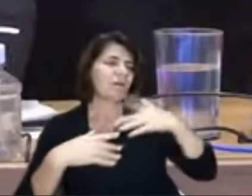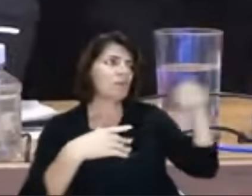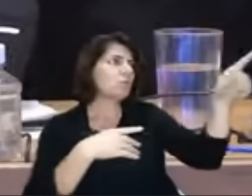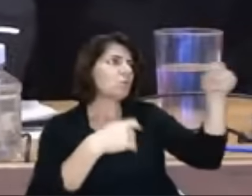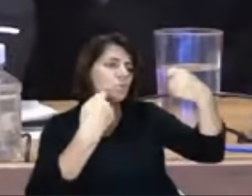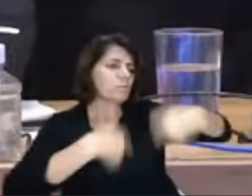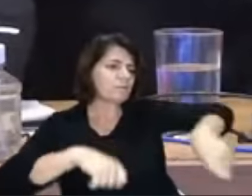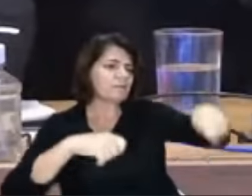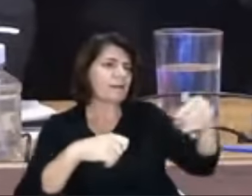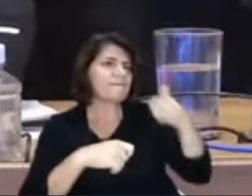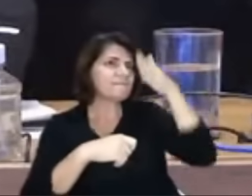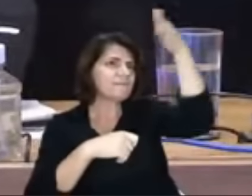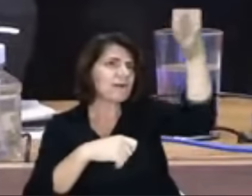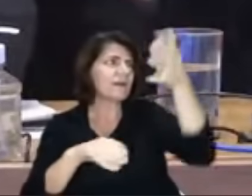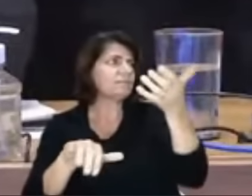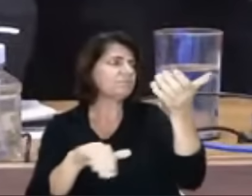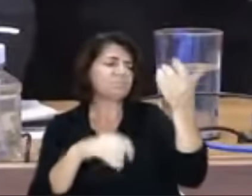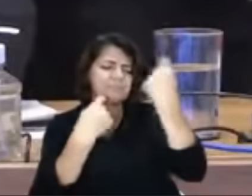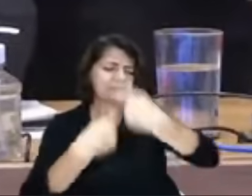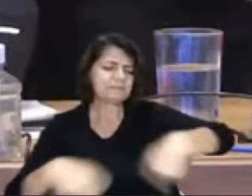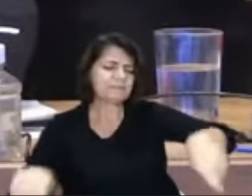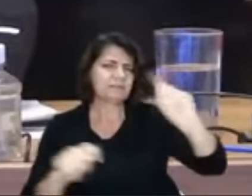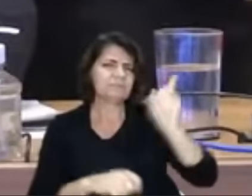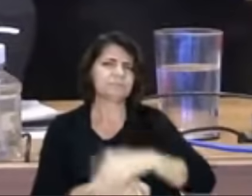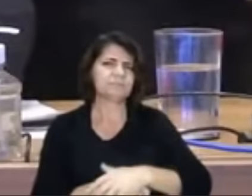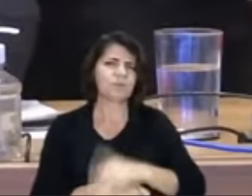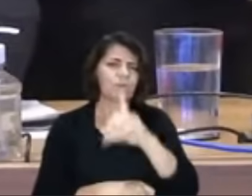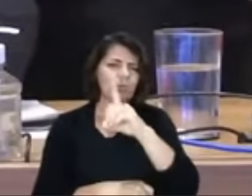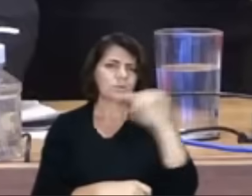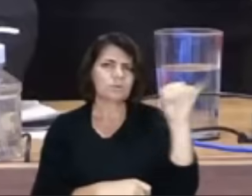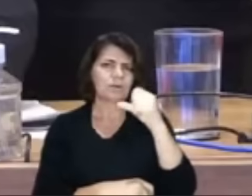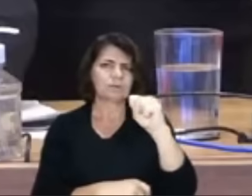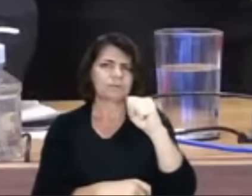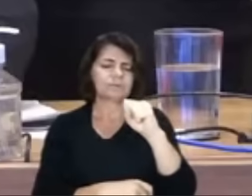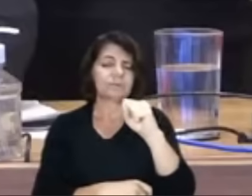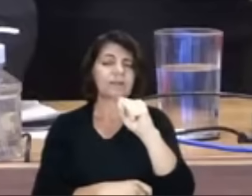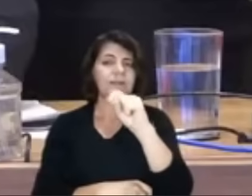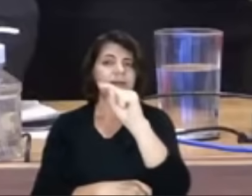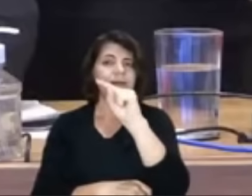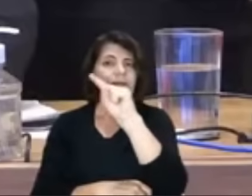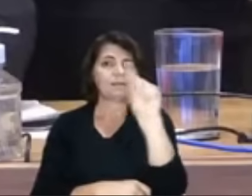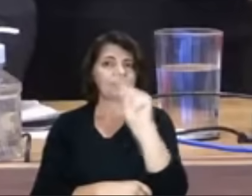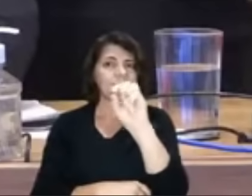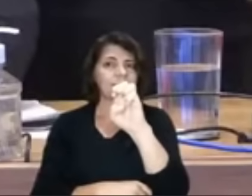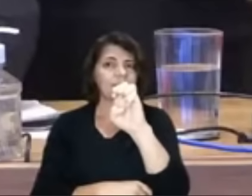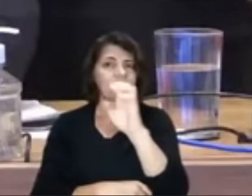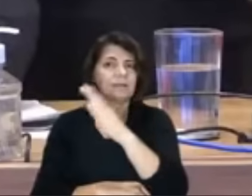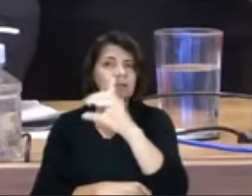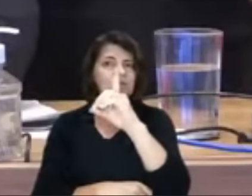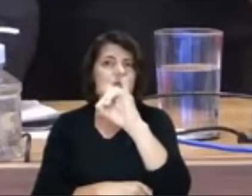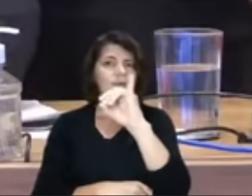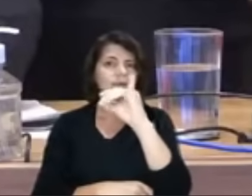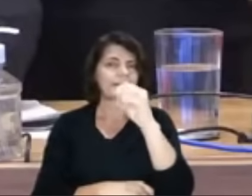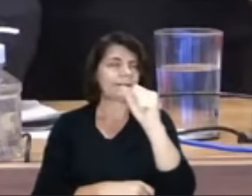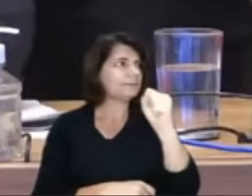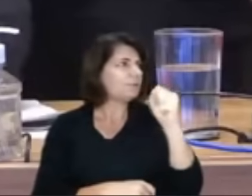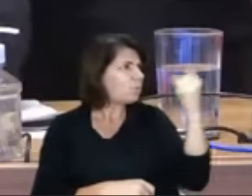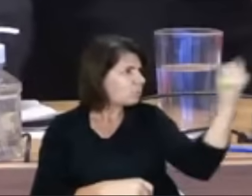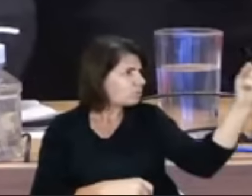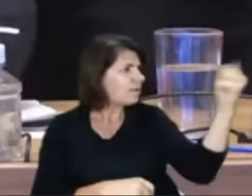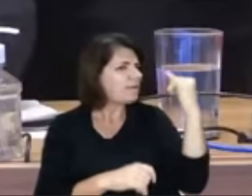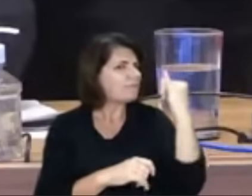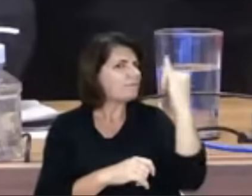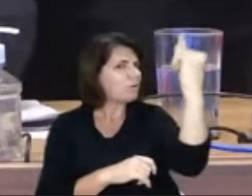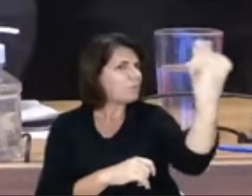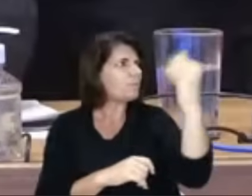Planalto ele fala já no dia 8 o g dias na verdade falava pro senhor isso diz que teve esse informe do Senhor e falou isso aqui nessa CPI